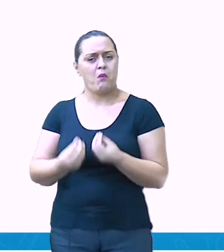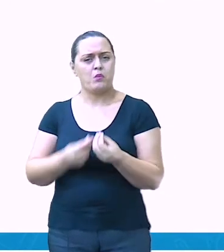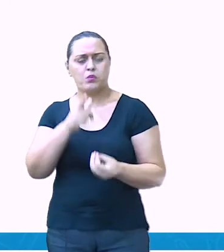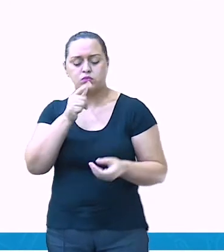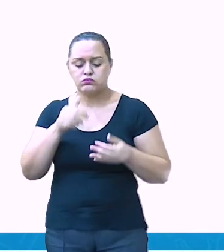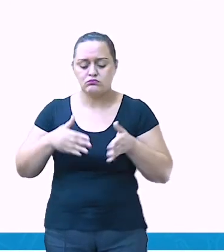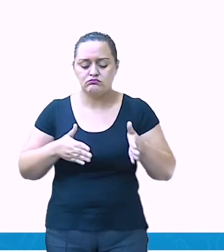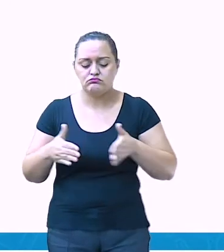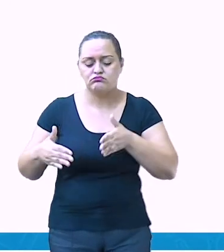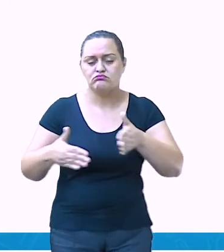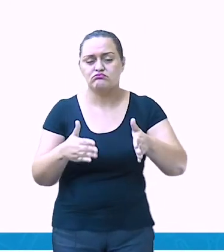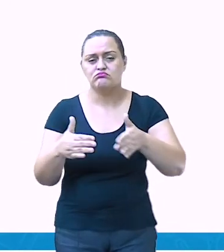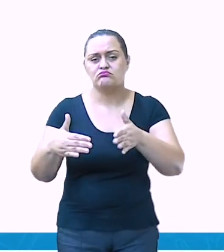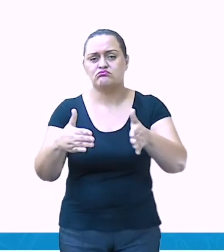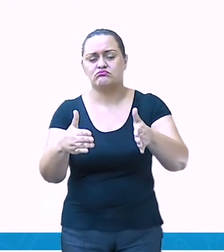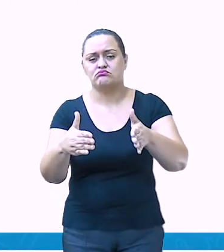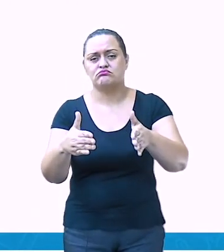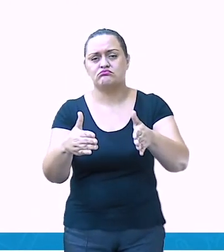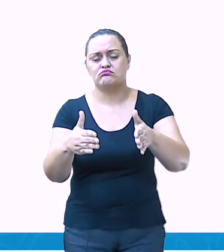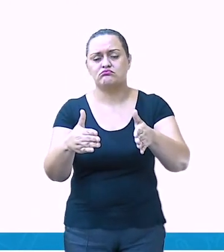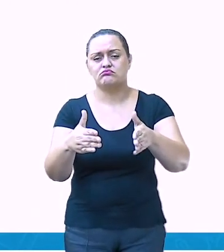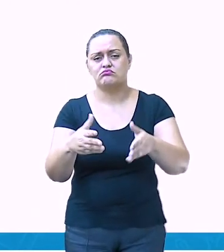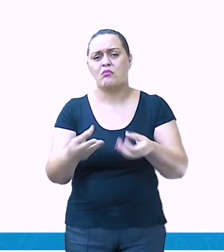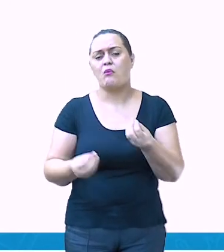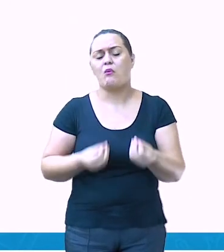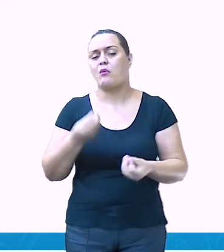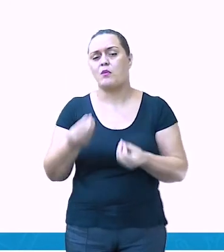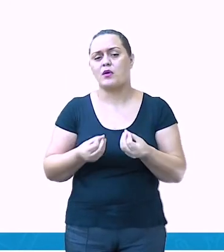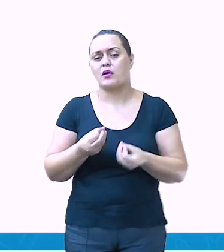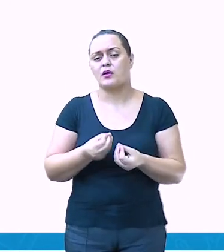curso natural, aonde há uma